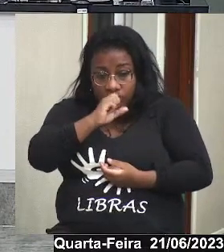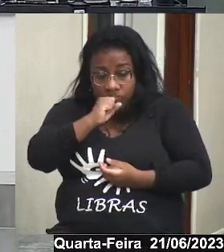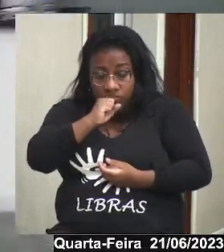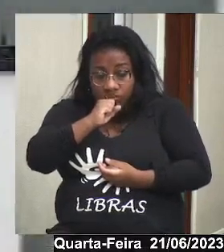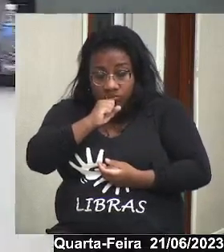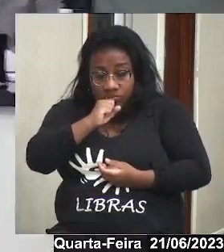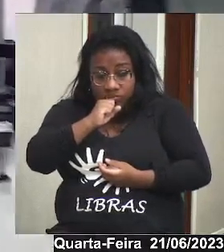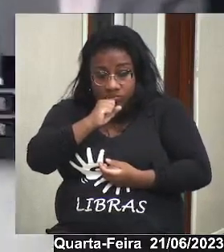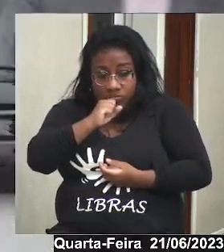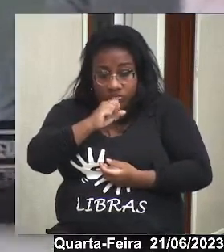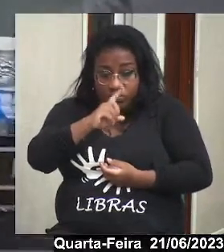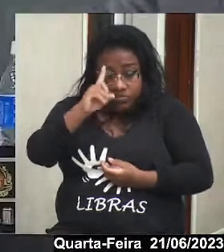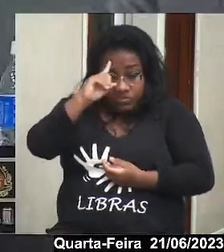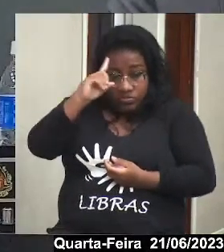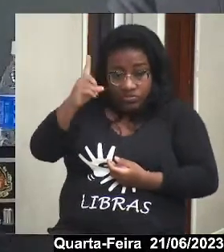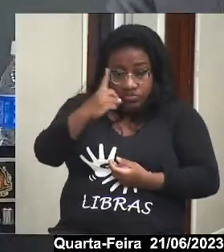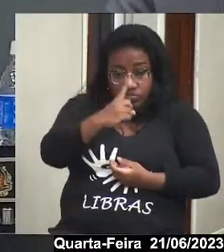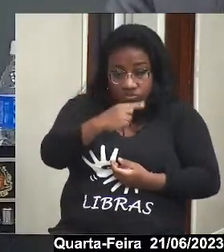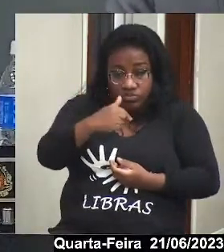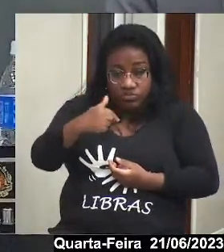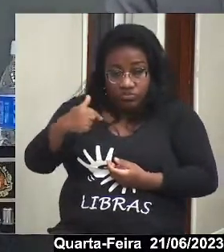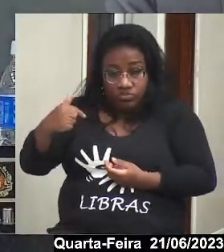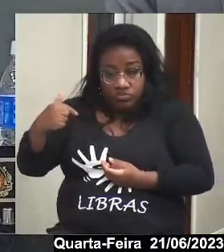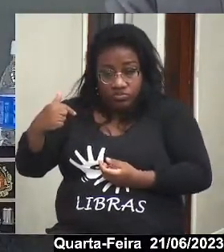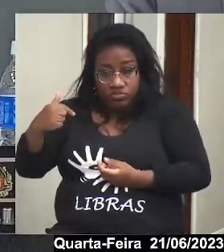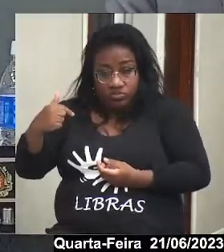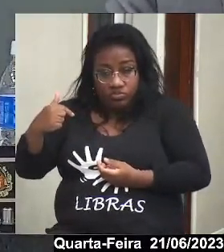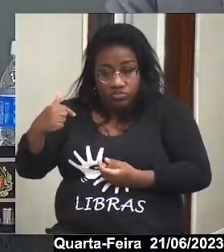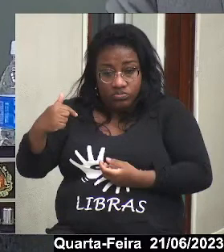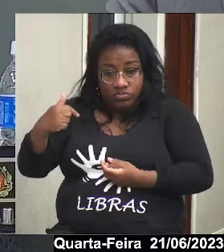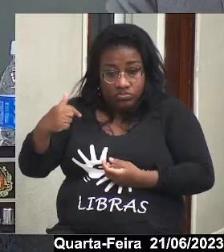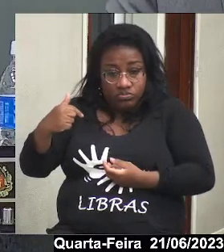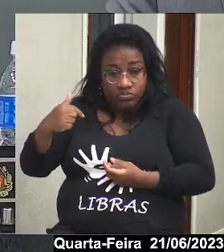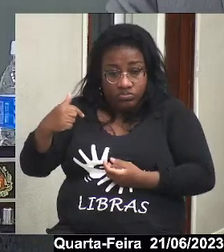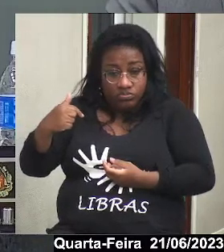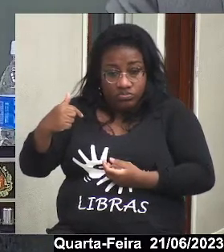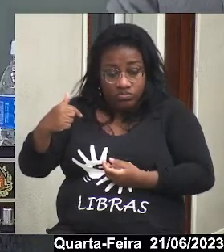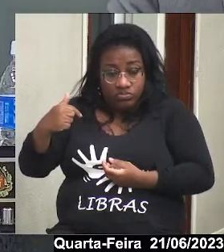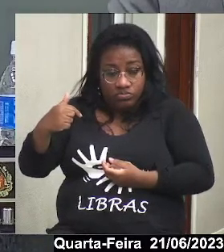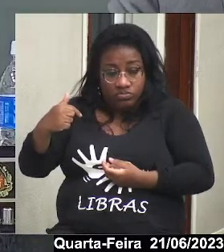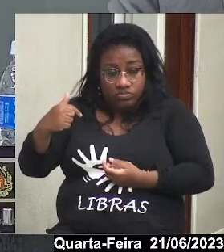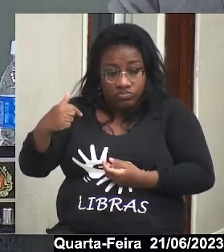sábado agora, passou dia 17, mais uma vez Deus me